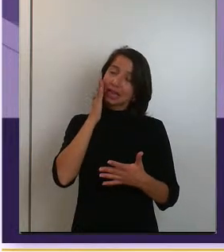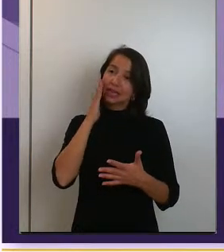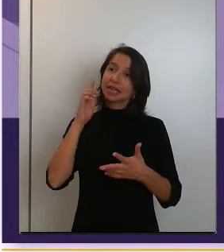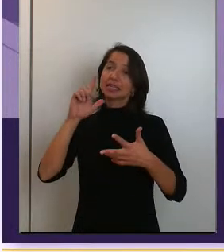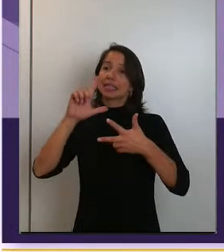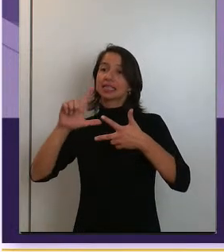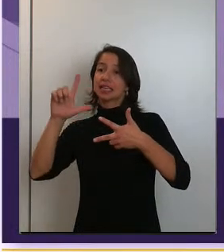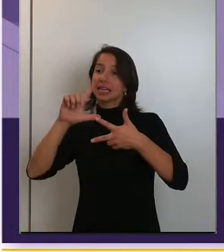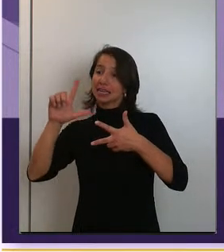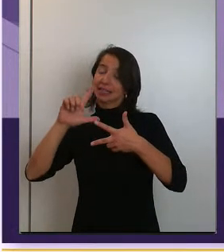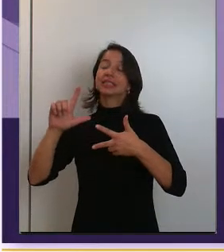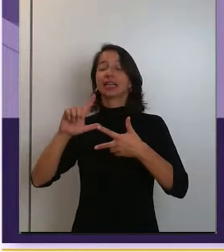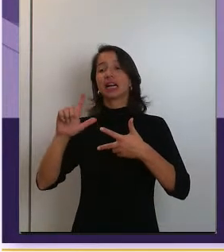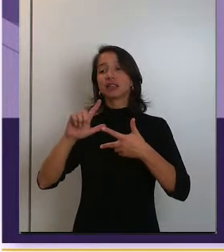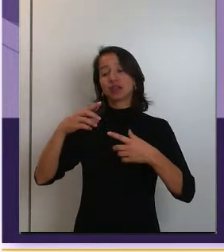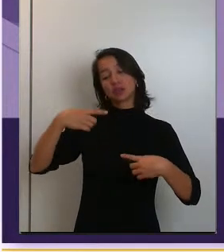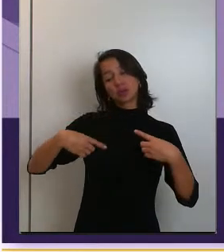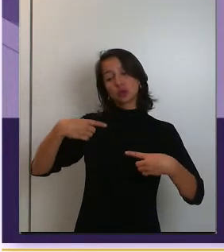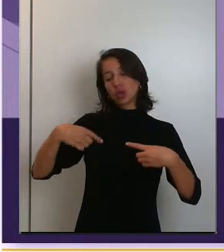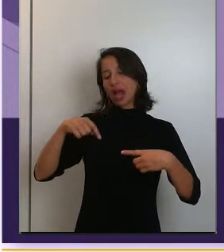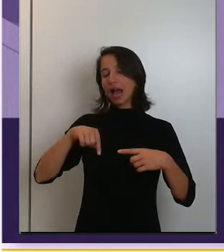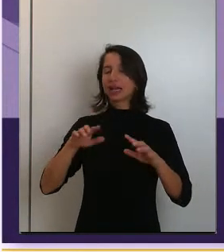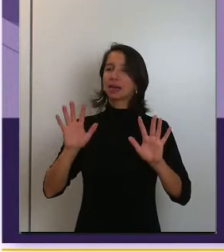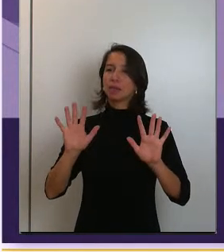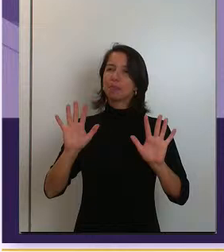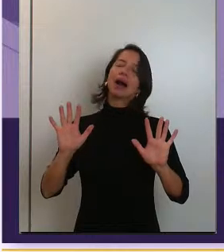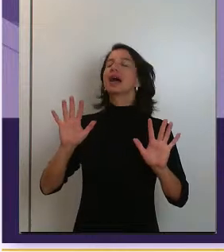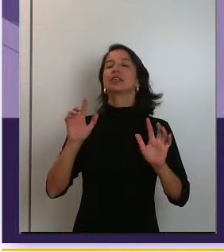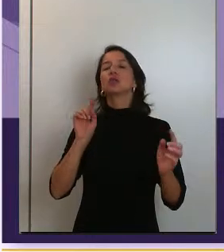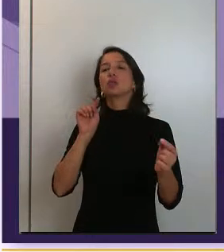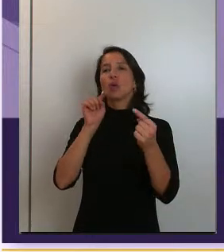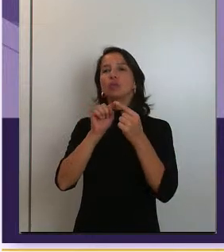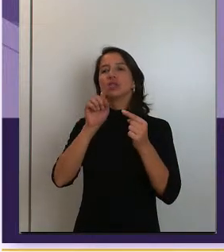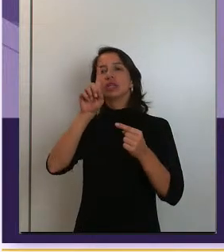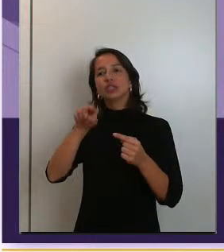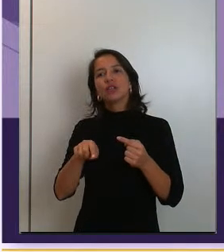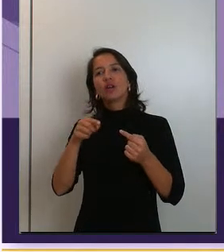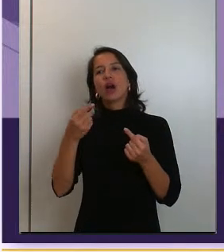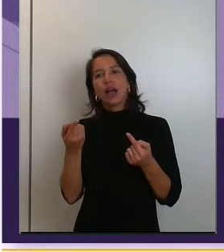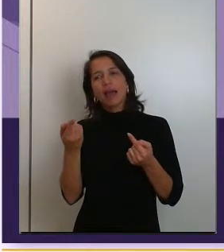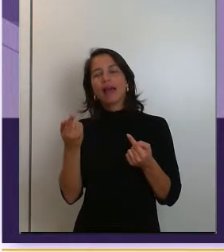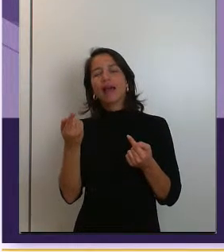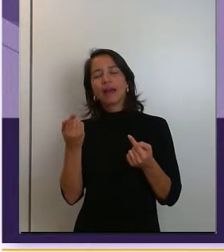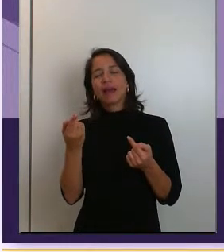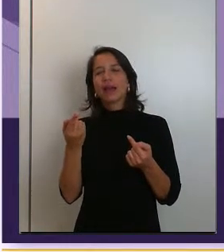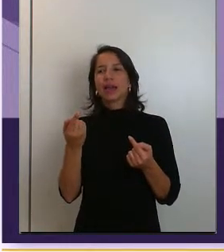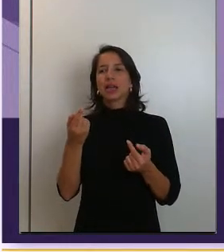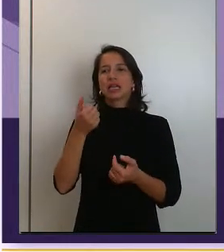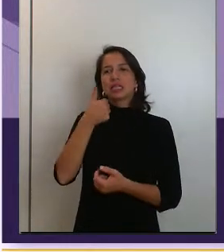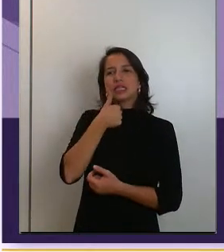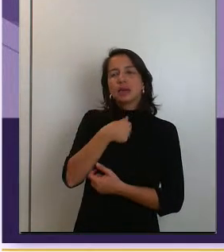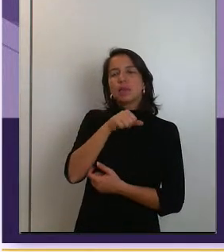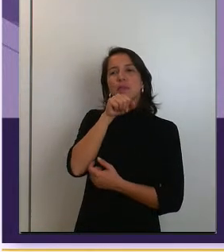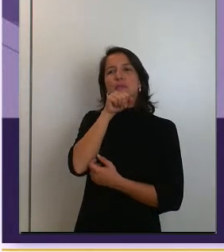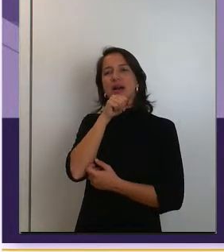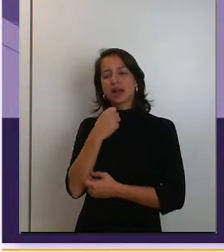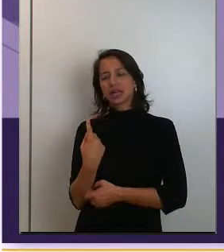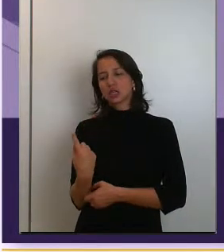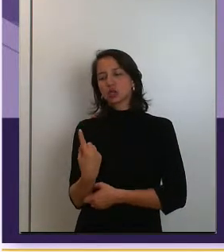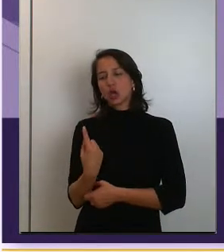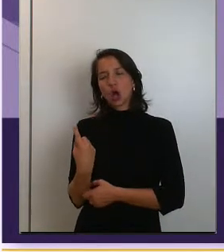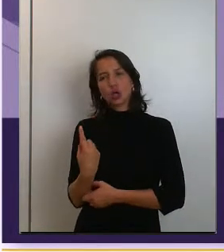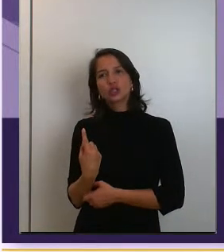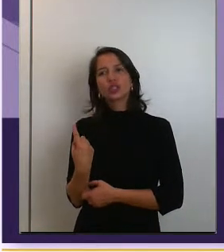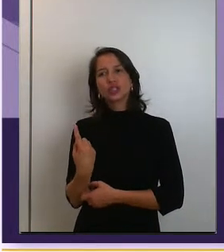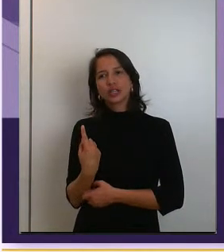discutir a licença paternidade em situações de mãe solo. Né? Existe um grande número de pessoas no país, de mães solos